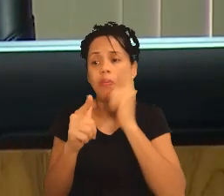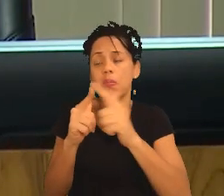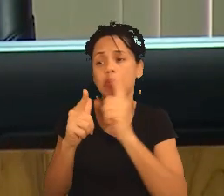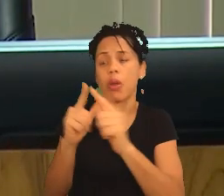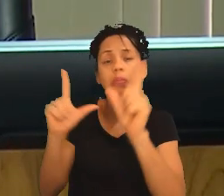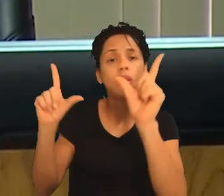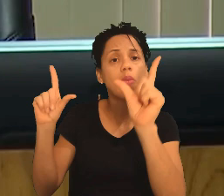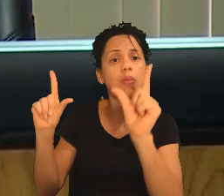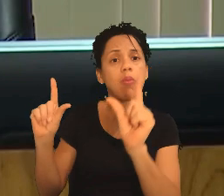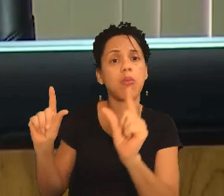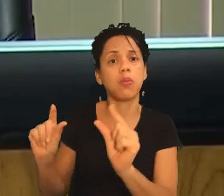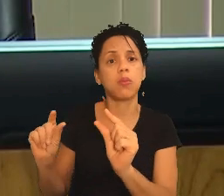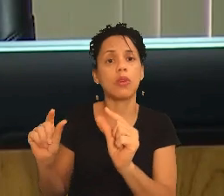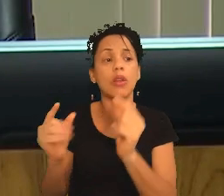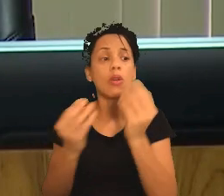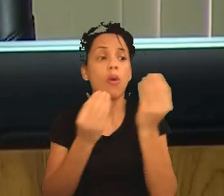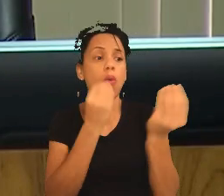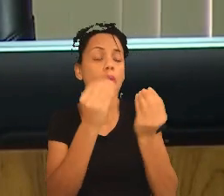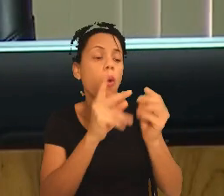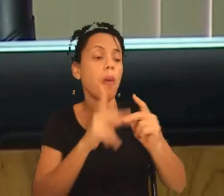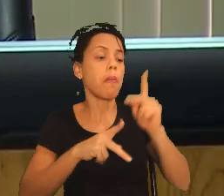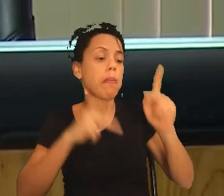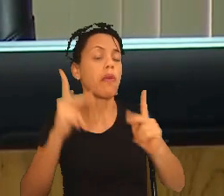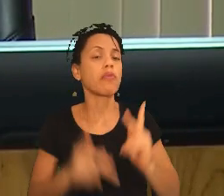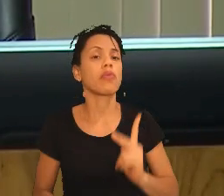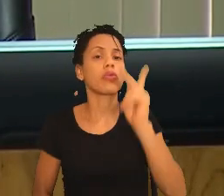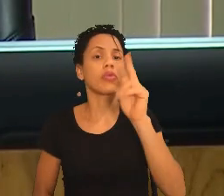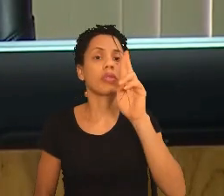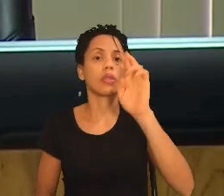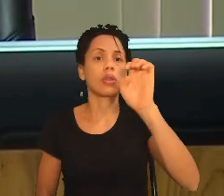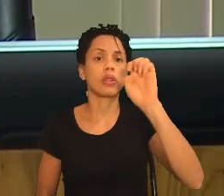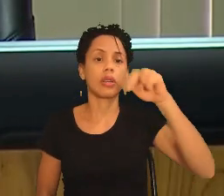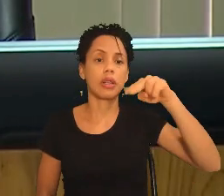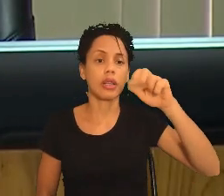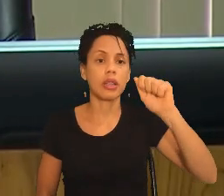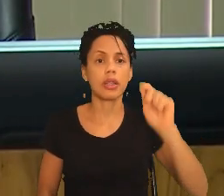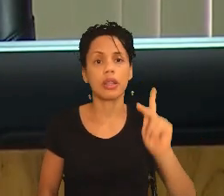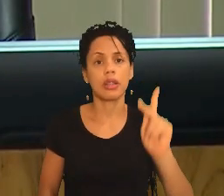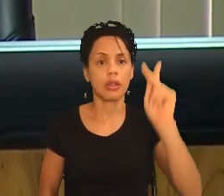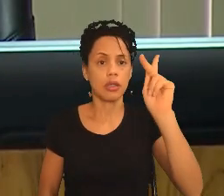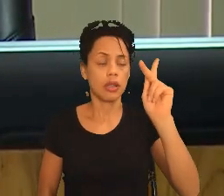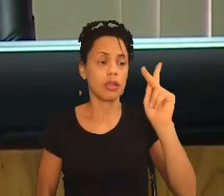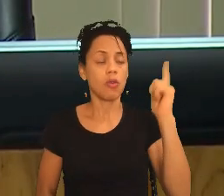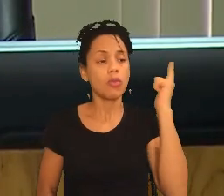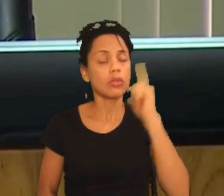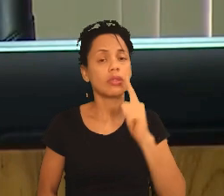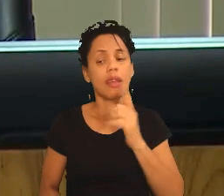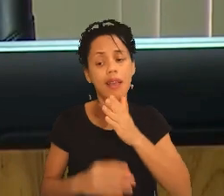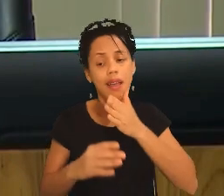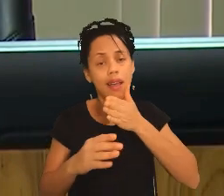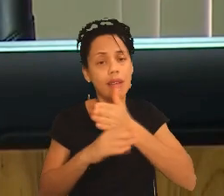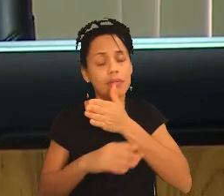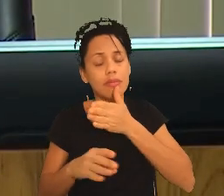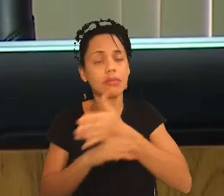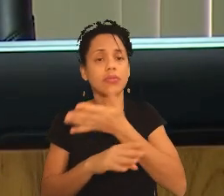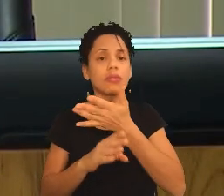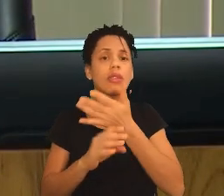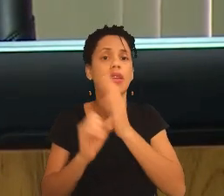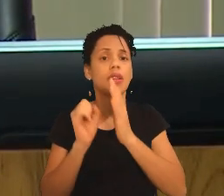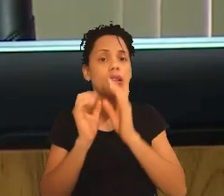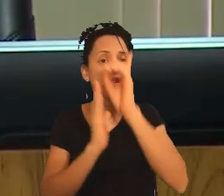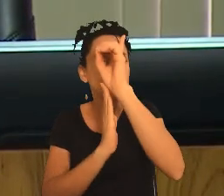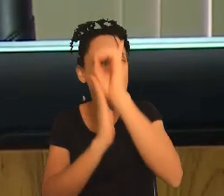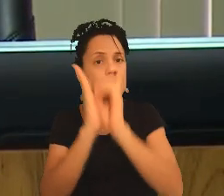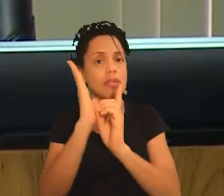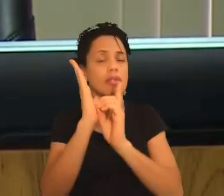guerra, nesses ambientes, assim, ver de que forma que a gente pode amenizar essa